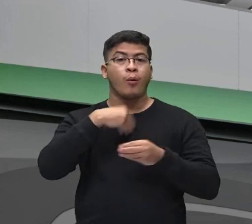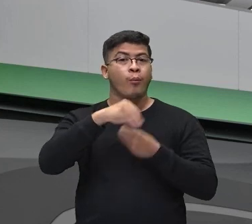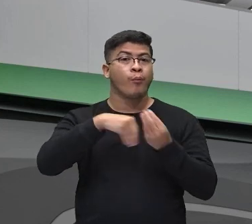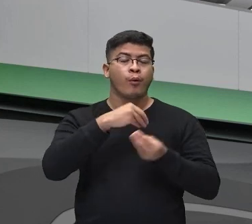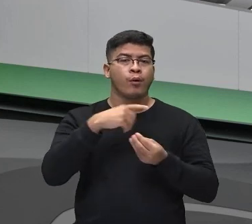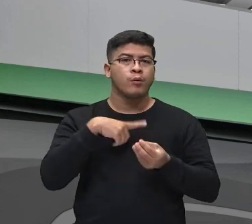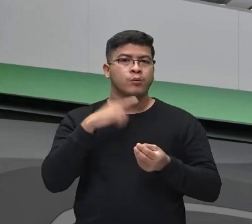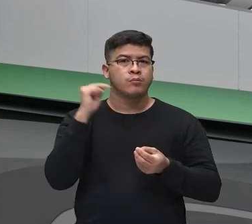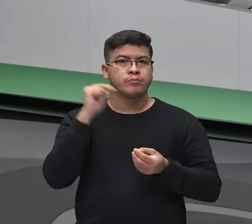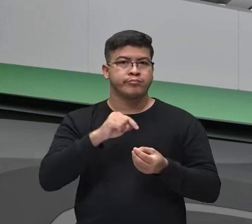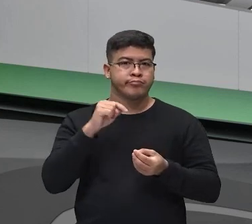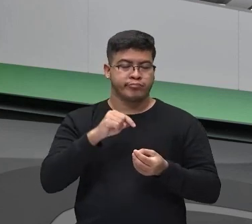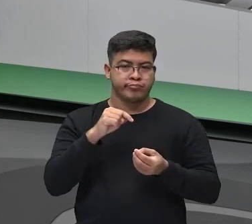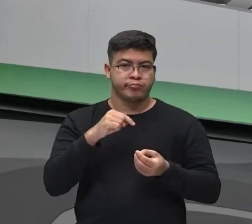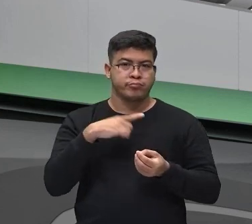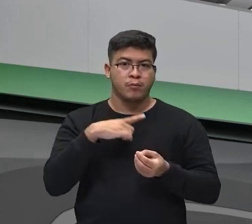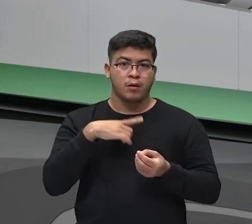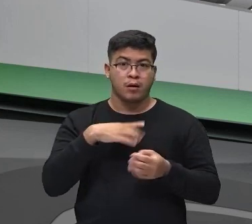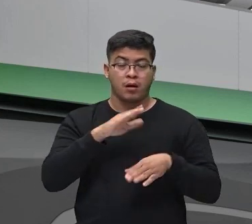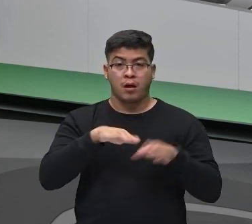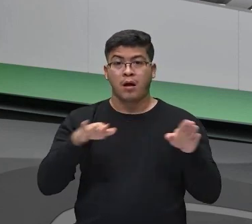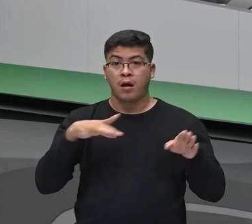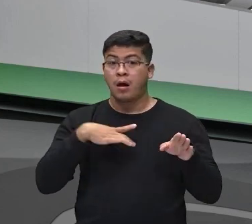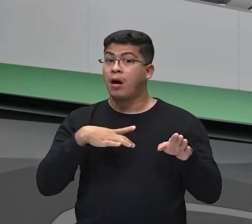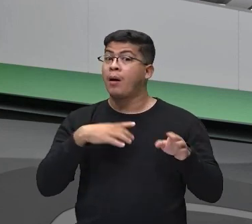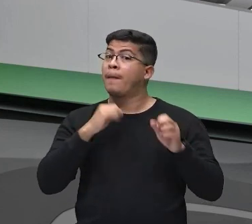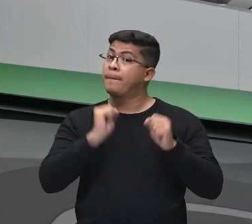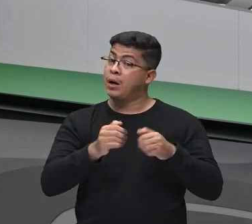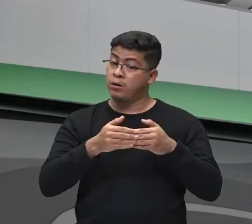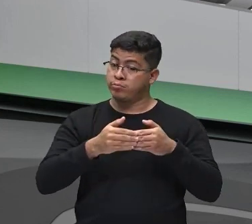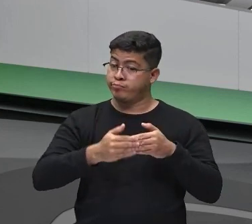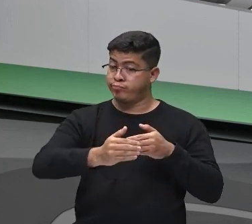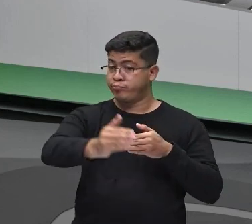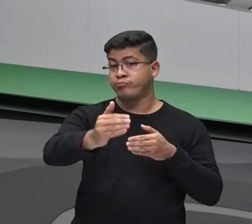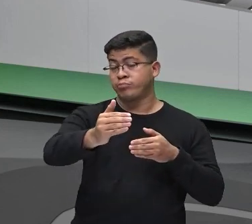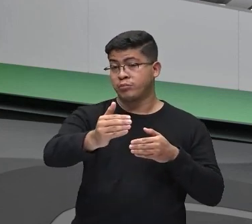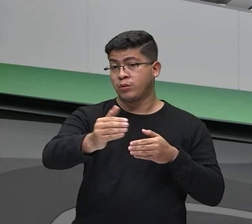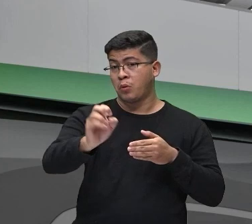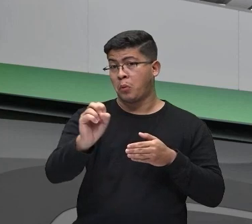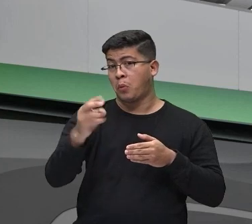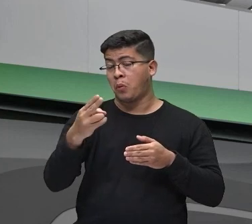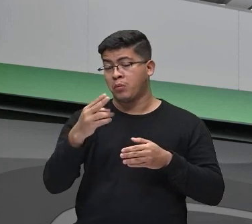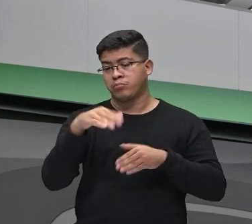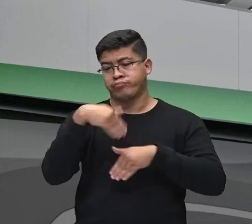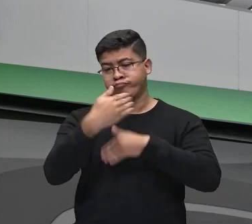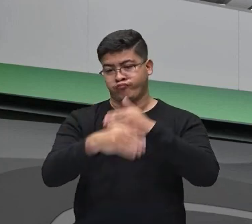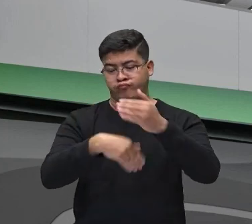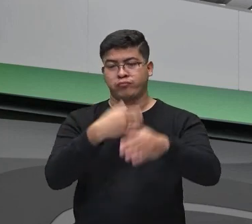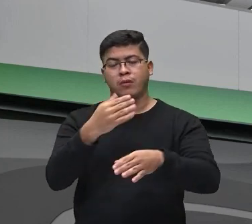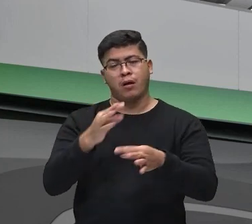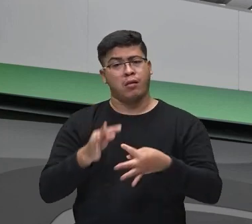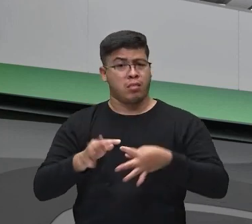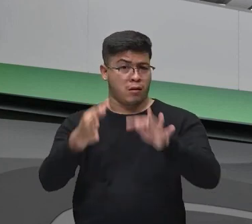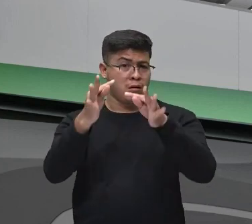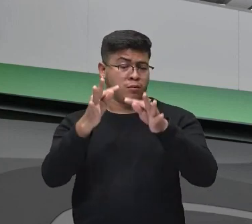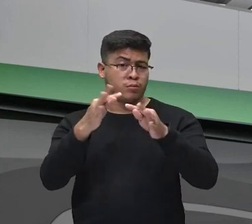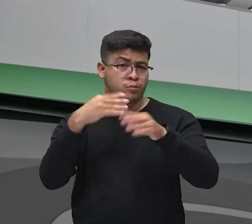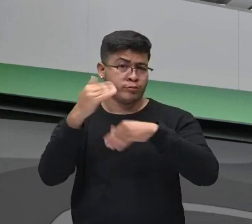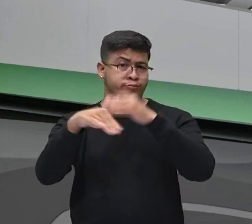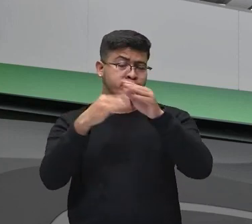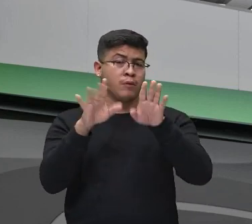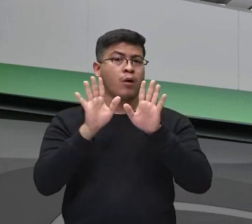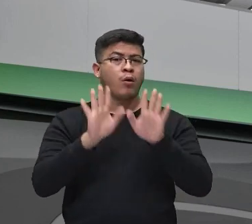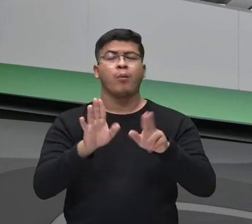a temperatura daquele líquido pode ser mais longo ou mais curto. Com a evolução tecnológica, outros